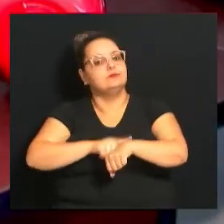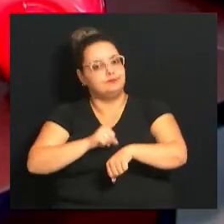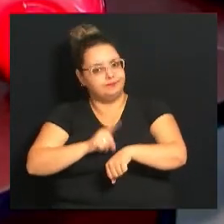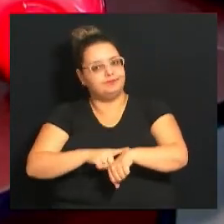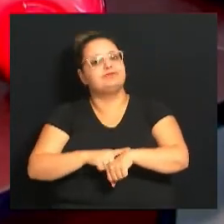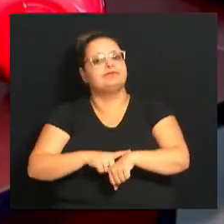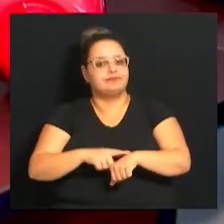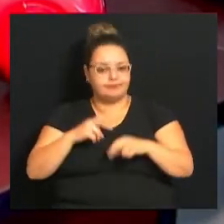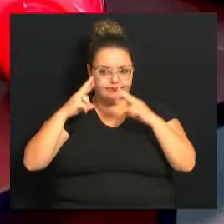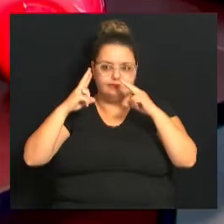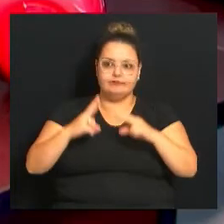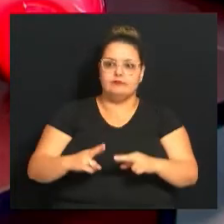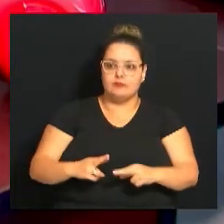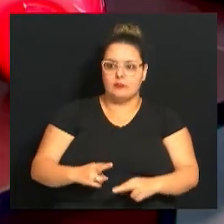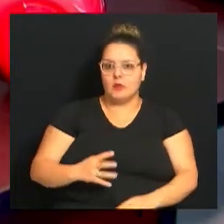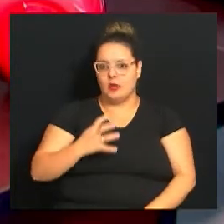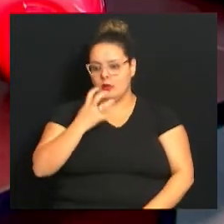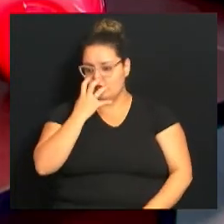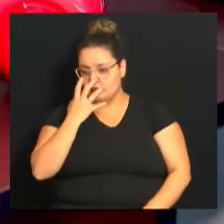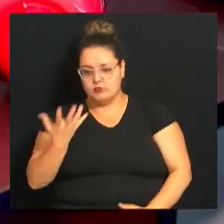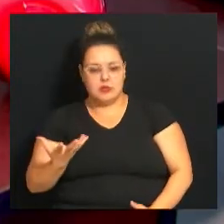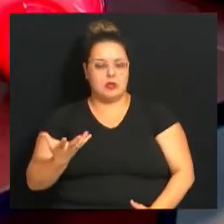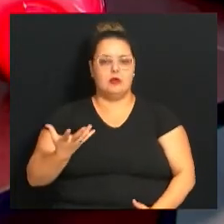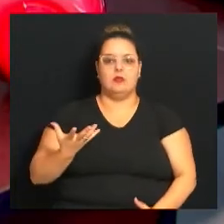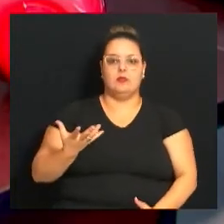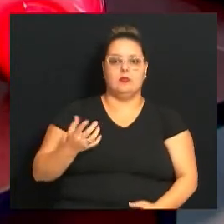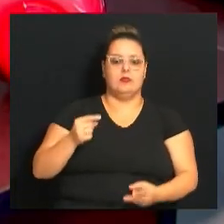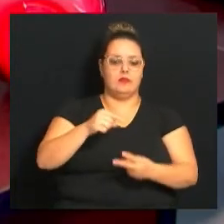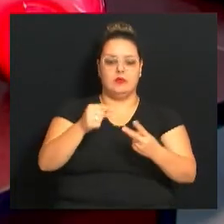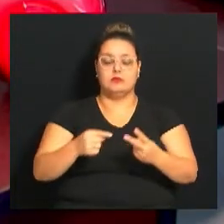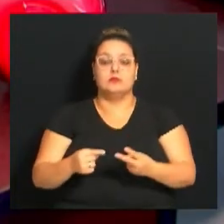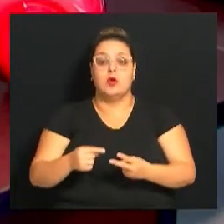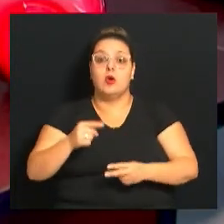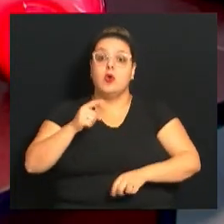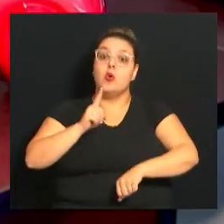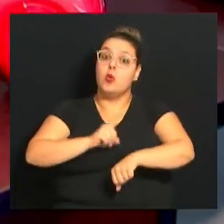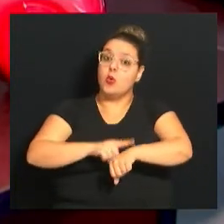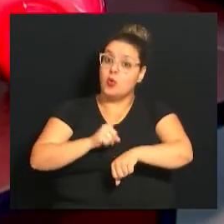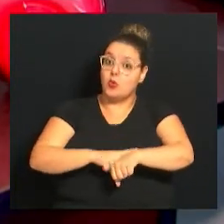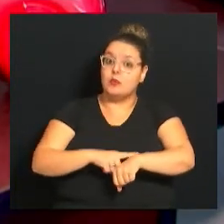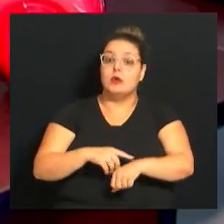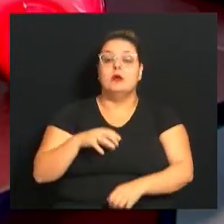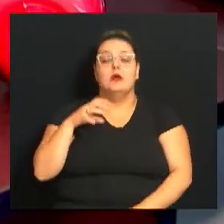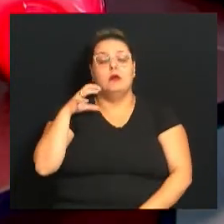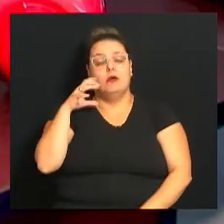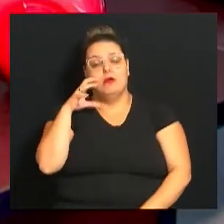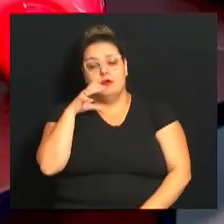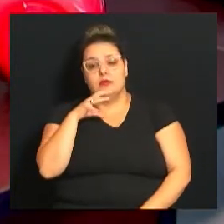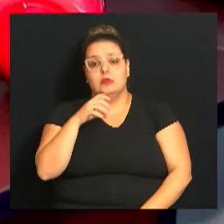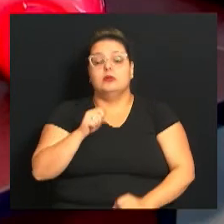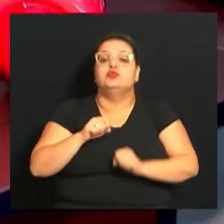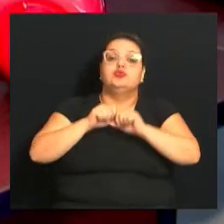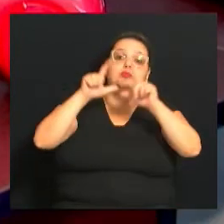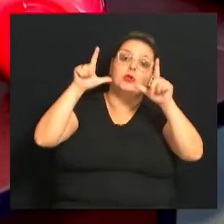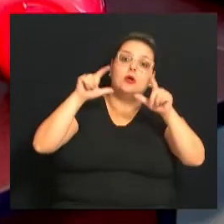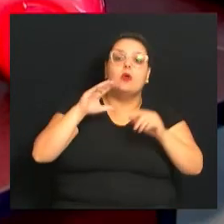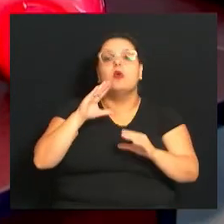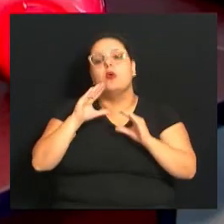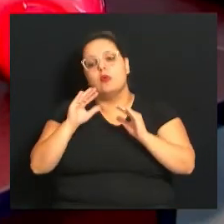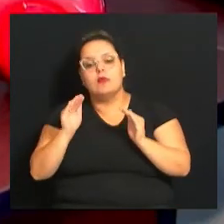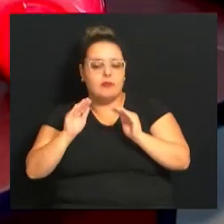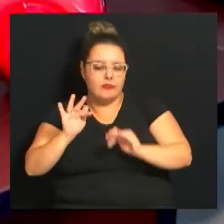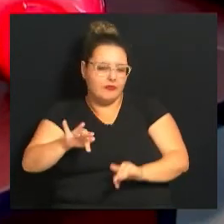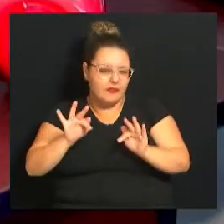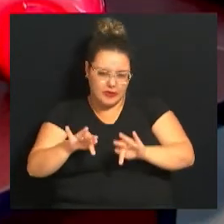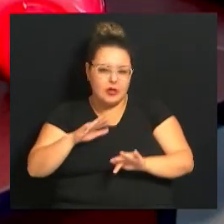cachorro braquicefálico, um pug, um shih tzu, você tem que tomar cuidado com os horários mais quentes, então sair de manhãzinha, sair à tarde. Bem como se